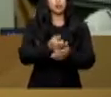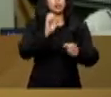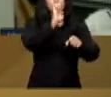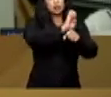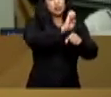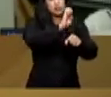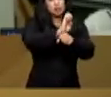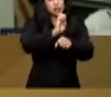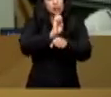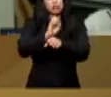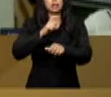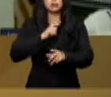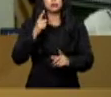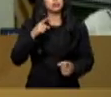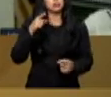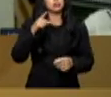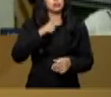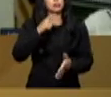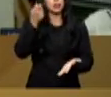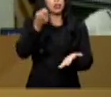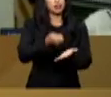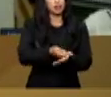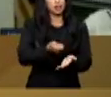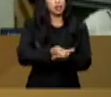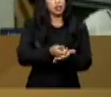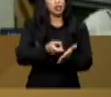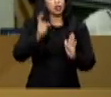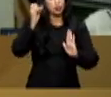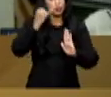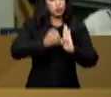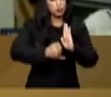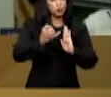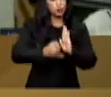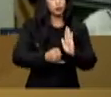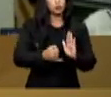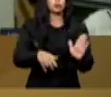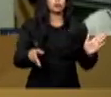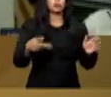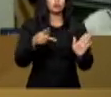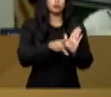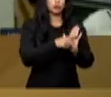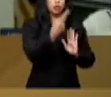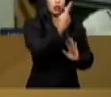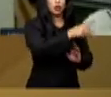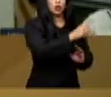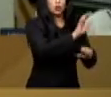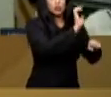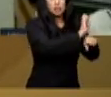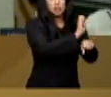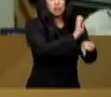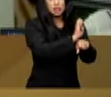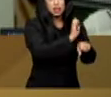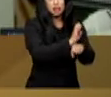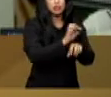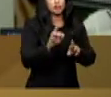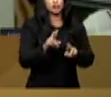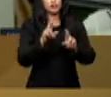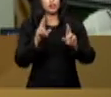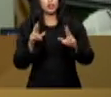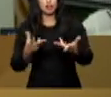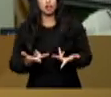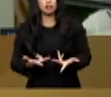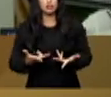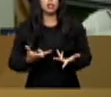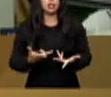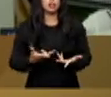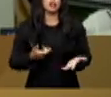hipótese de seu destinatário contribuinte do imposto, conferindo ao Estado da localização do destinatário a diferença entre a alíquota